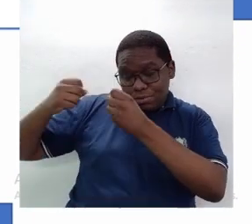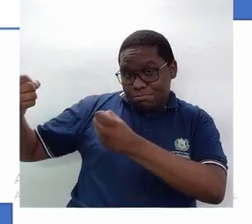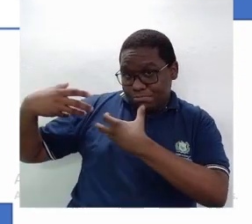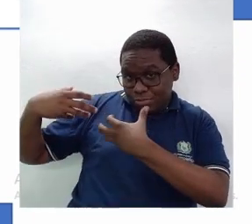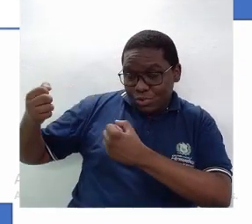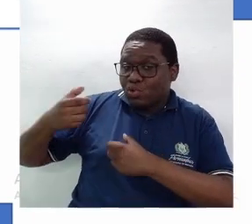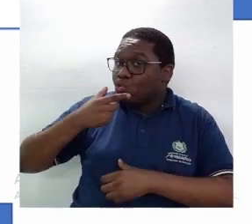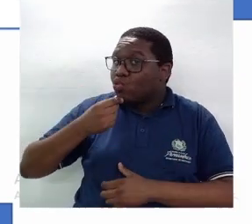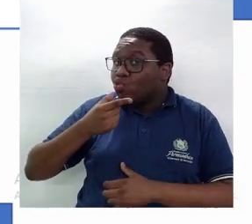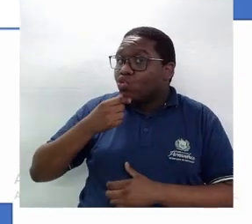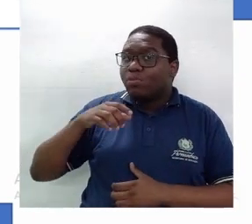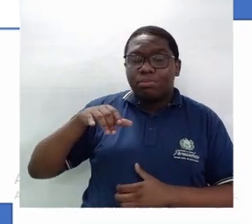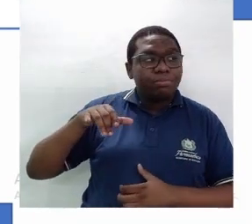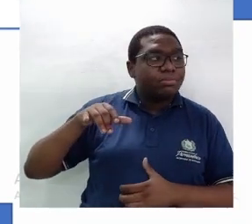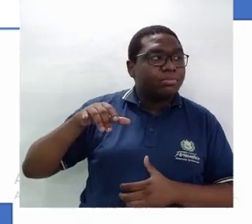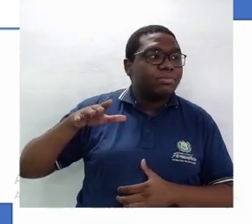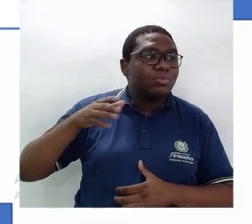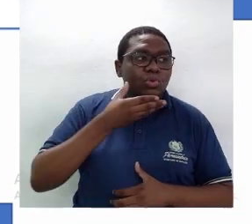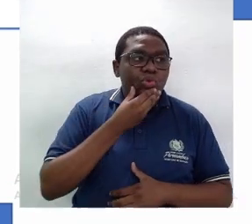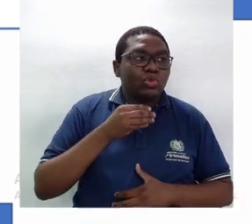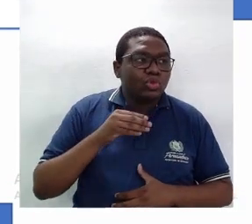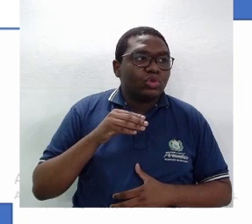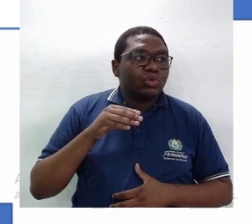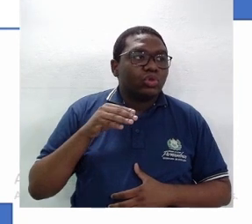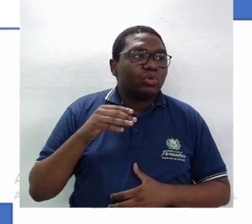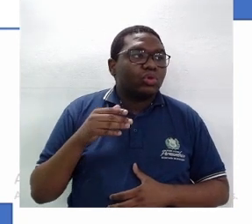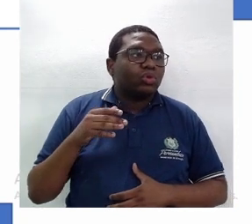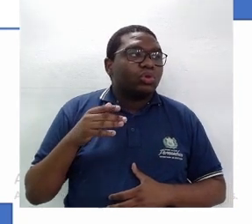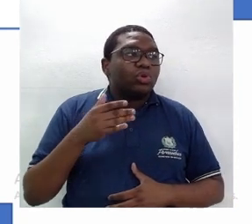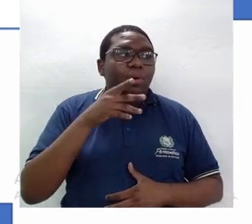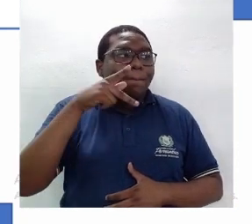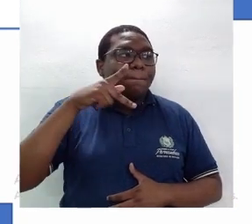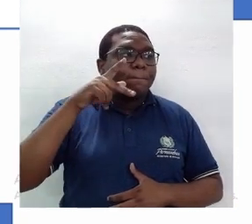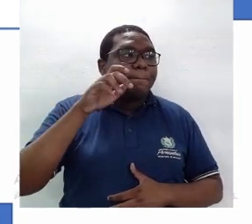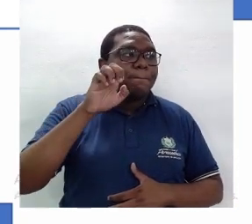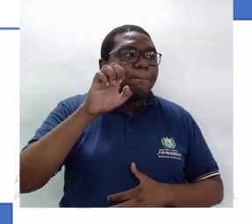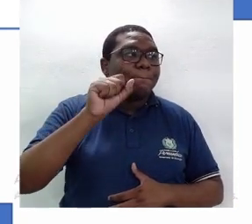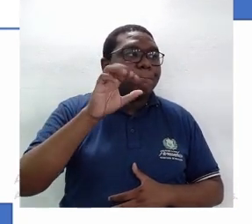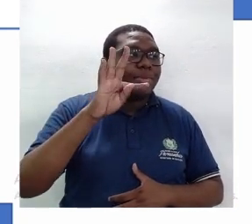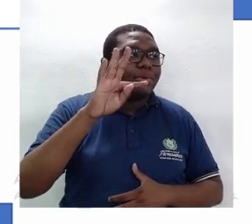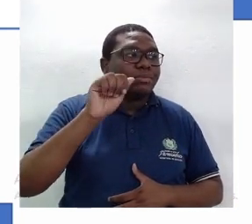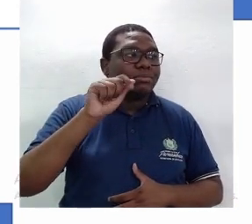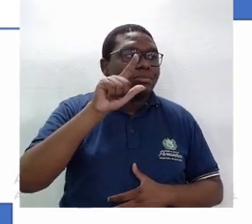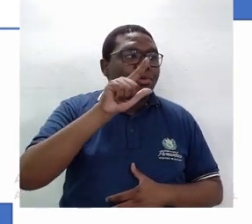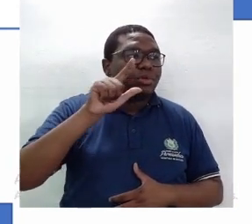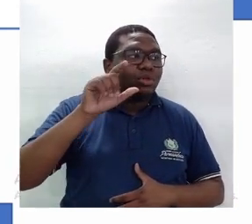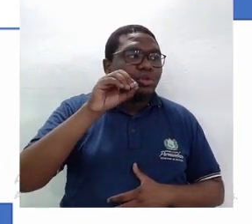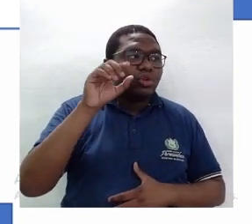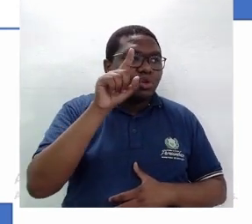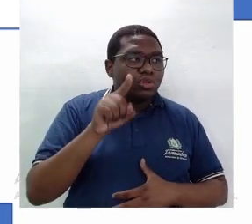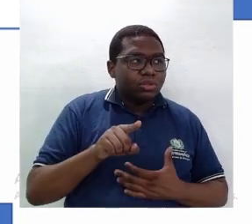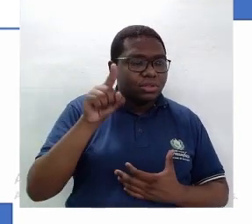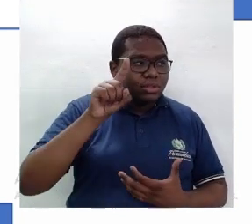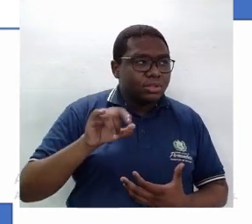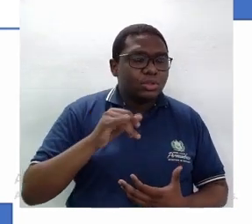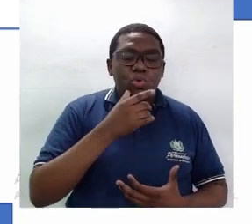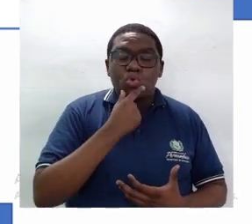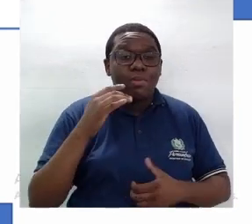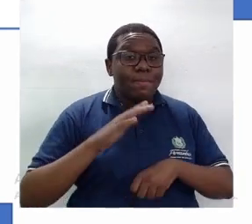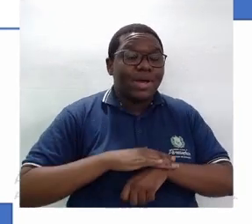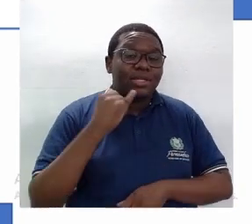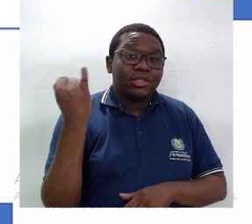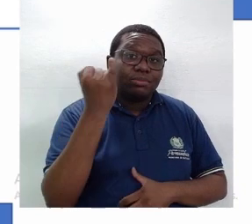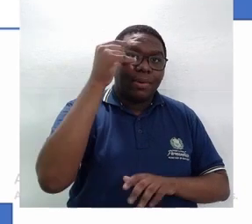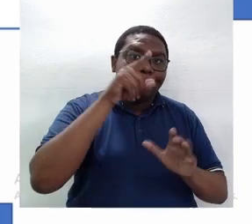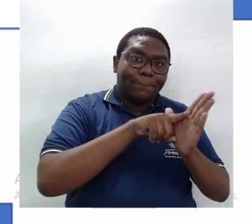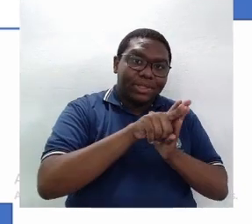suíço Johann Henrique Pestalozzi e um dos pioneiros na pesquisa científica